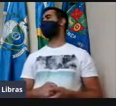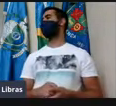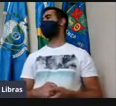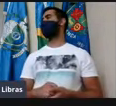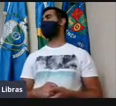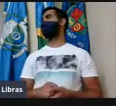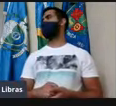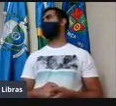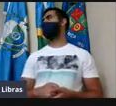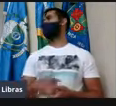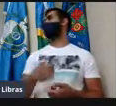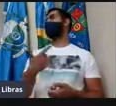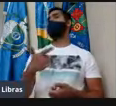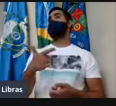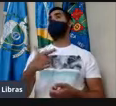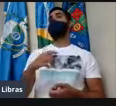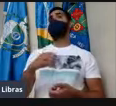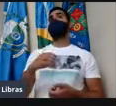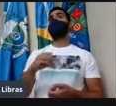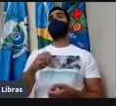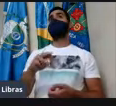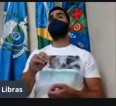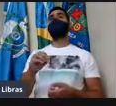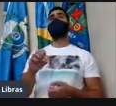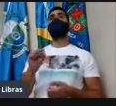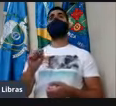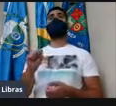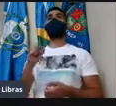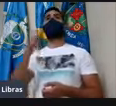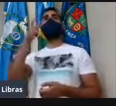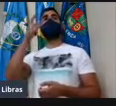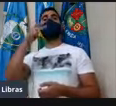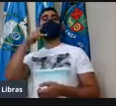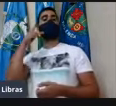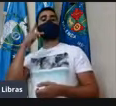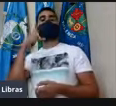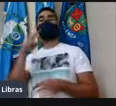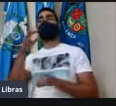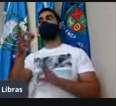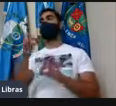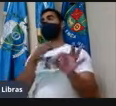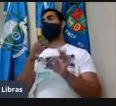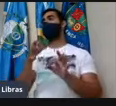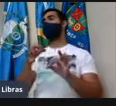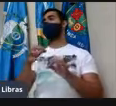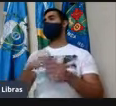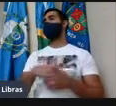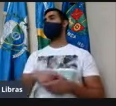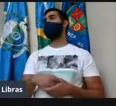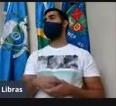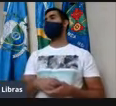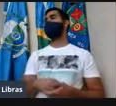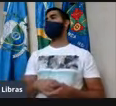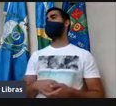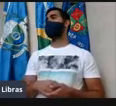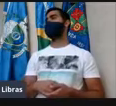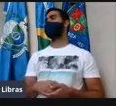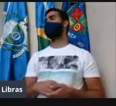Não temos quórum de 8 para os projetos de resolução.